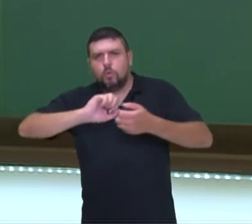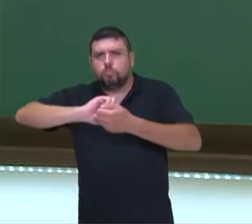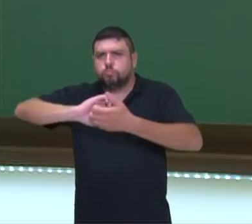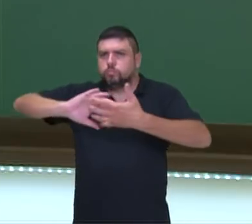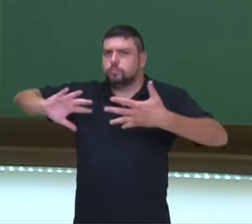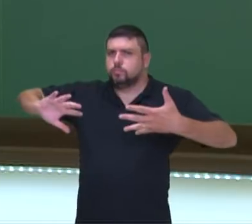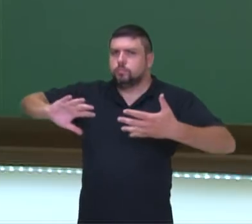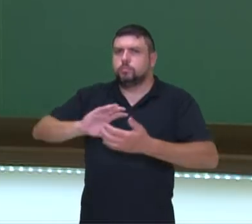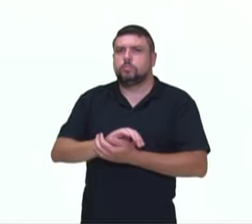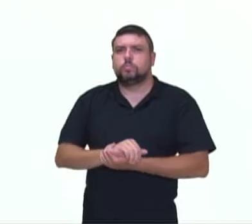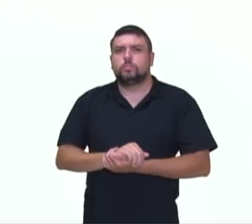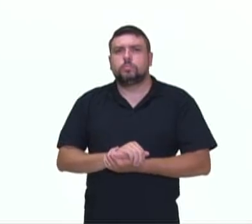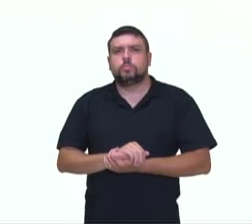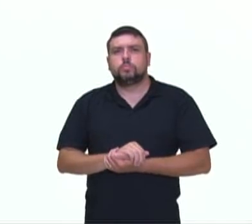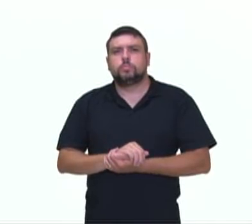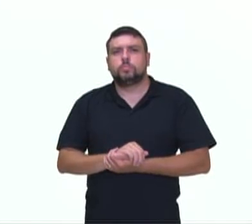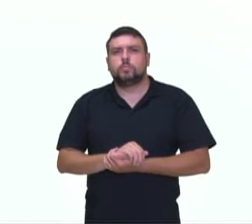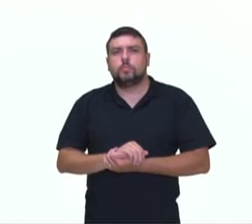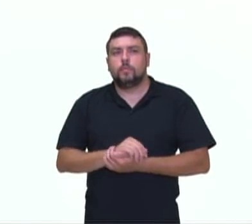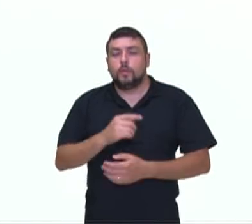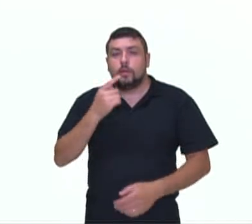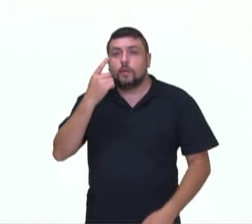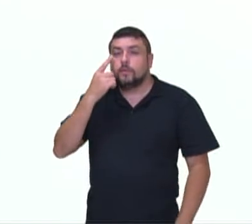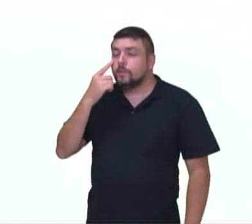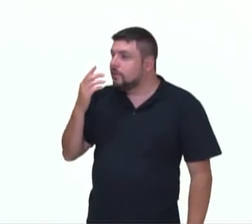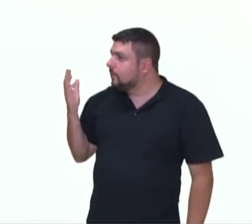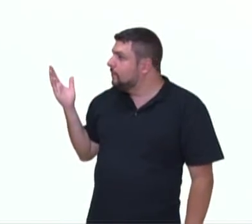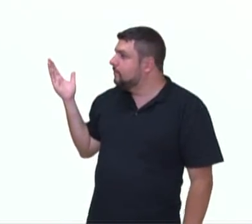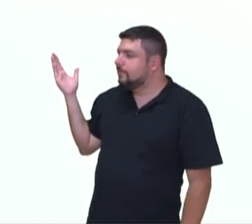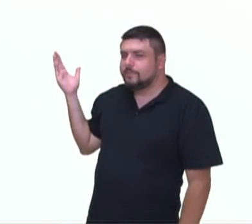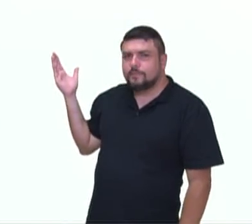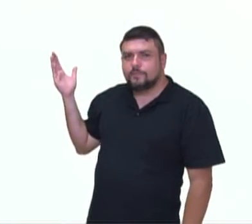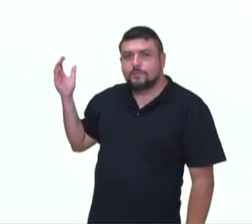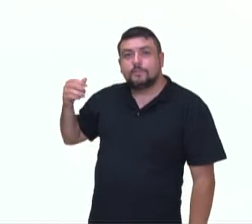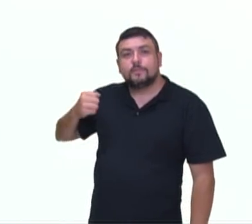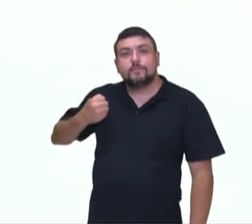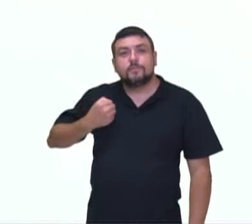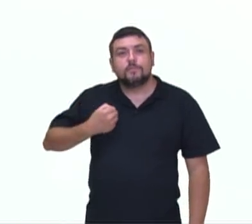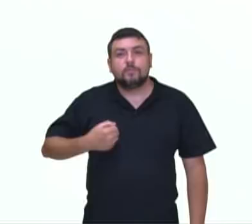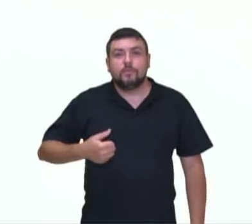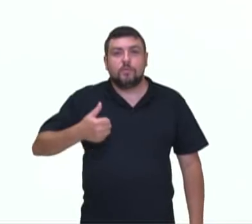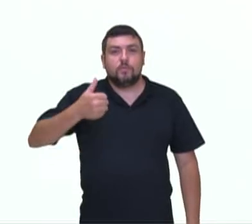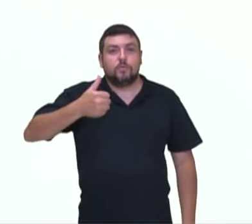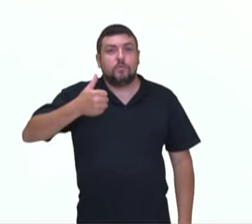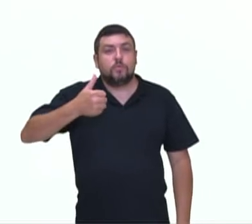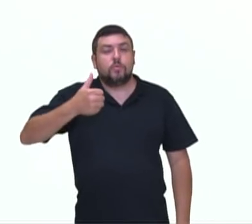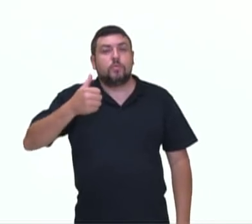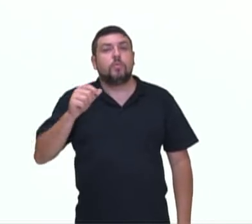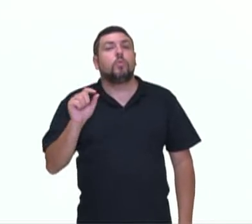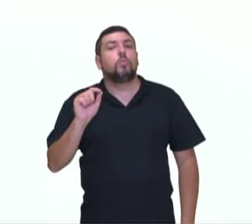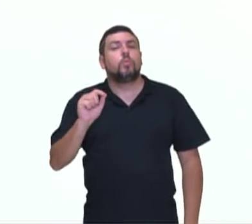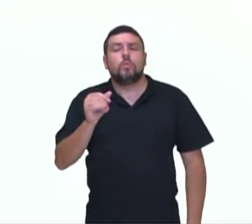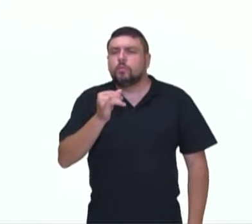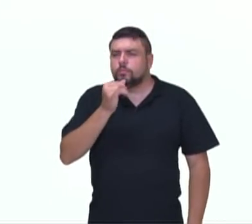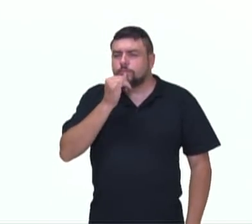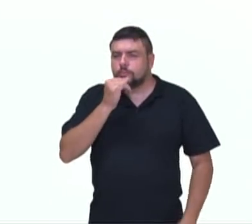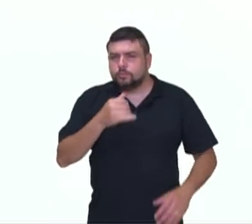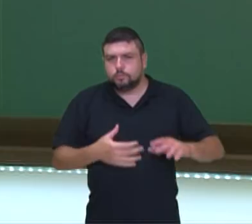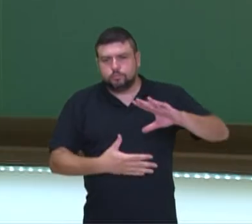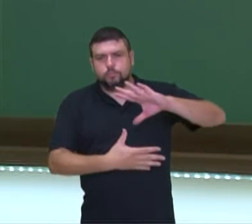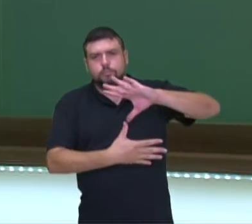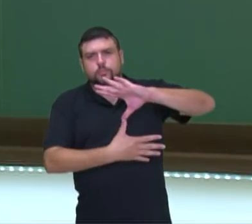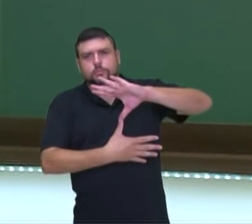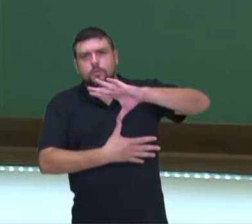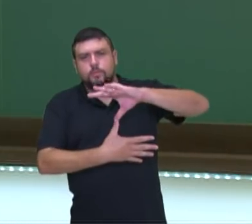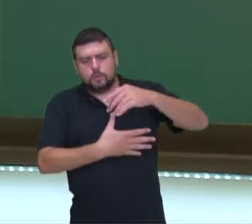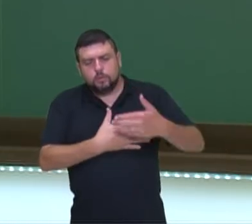uma ilustração na tela, onde tem um número 1 em cima do continente, aqui, por exemplo, na América do Sul, que é